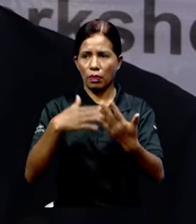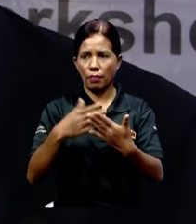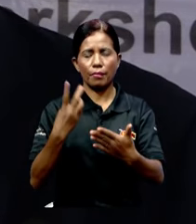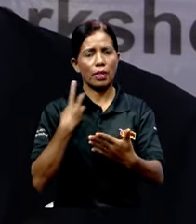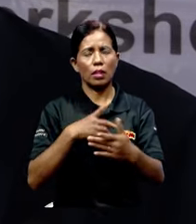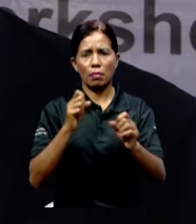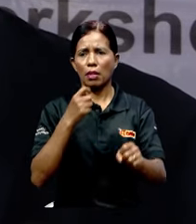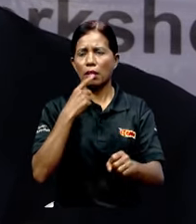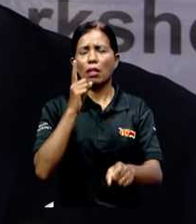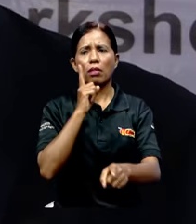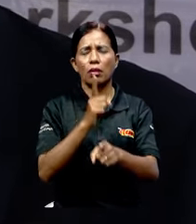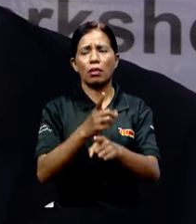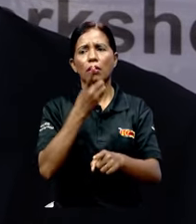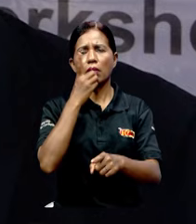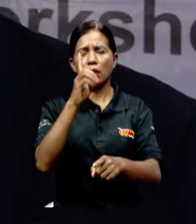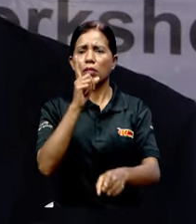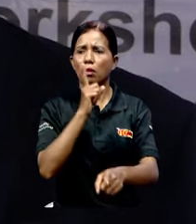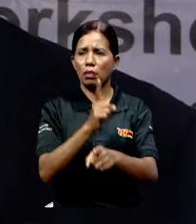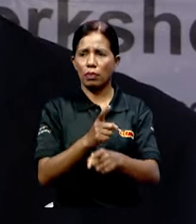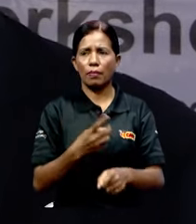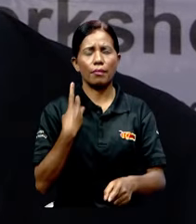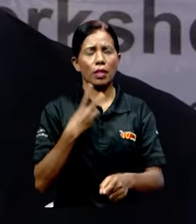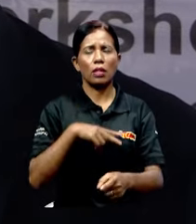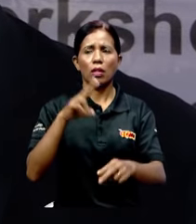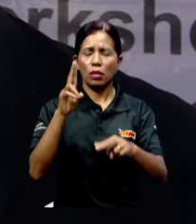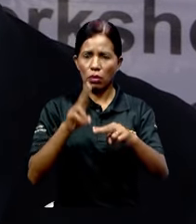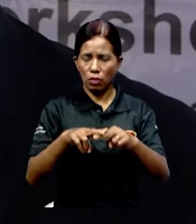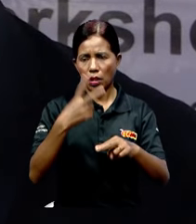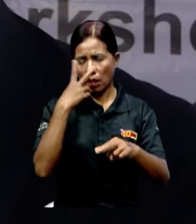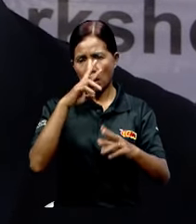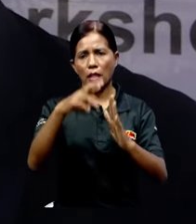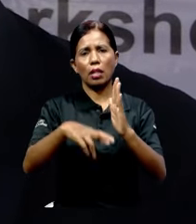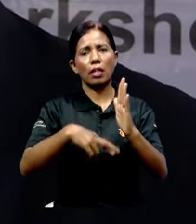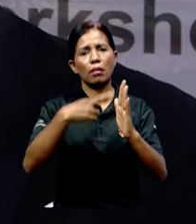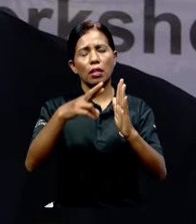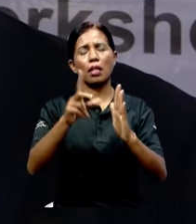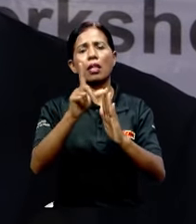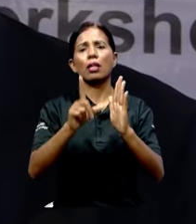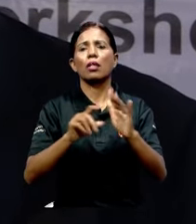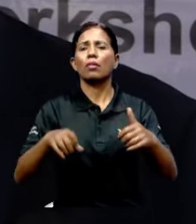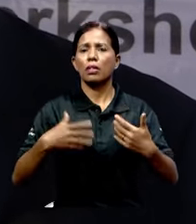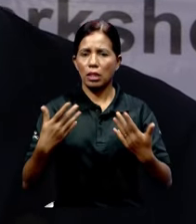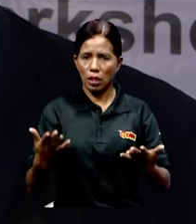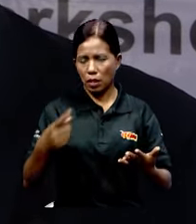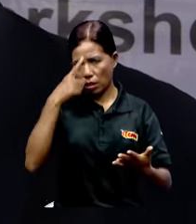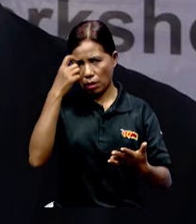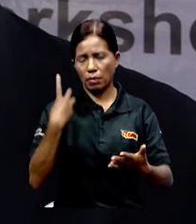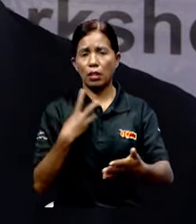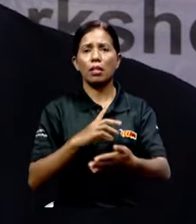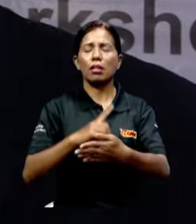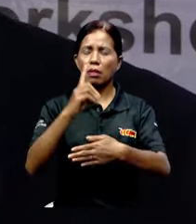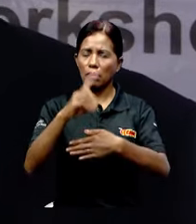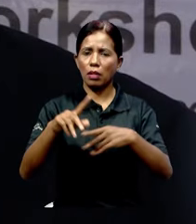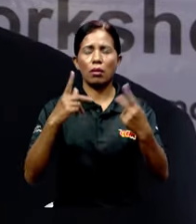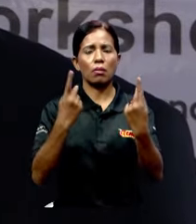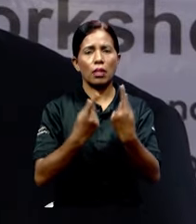tem los, declaração em los. Agora, e tu para a tu regula lei ne unsa. Tamba, e tu desenvolve itane comércio, e